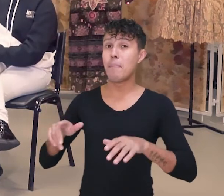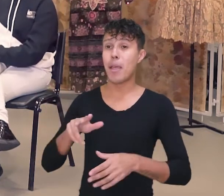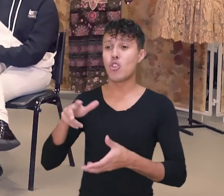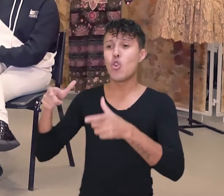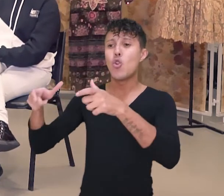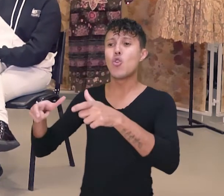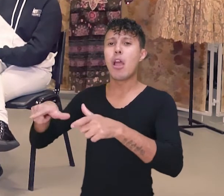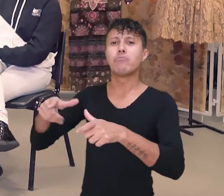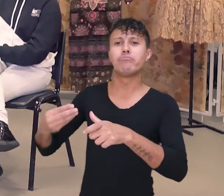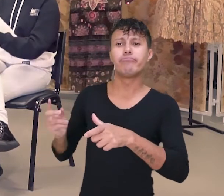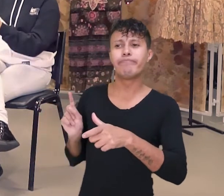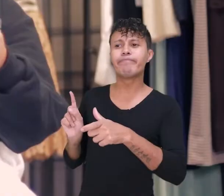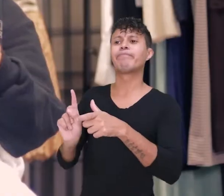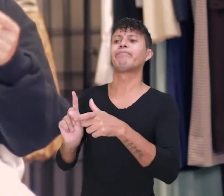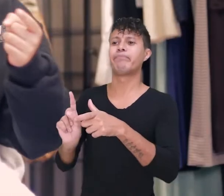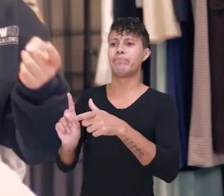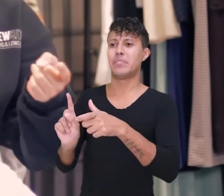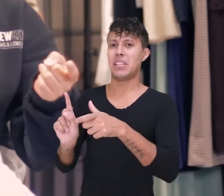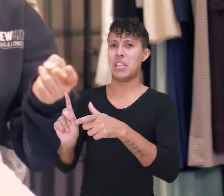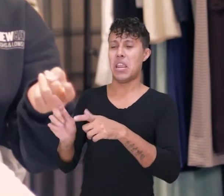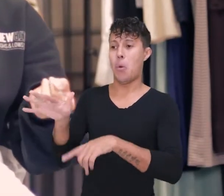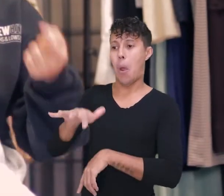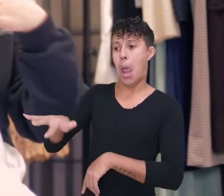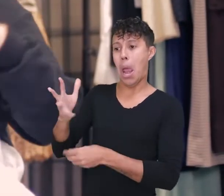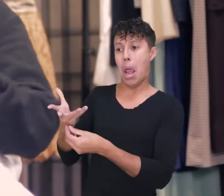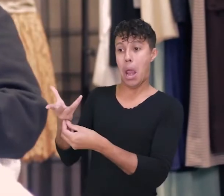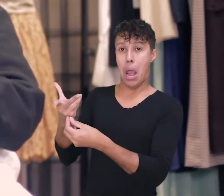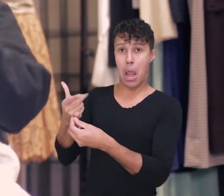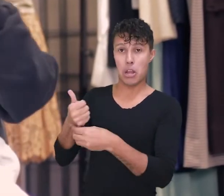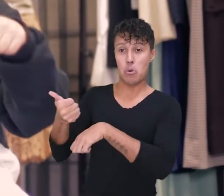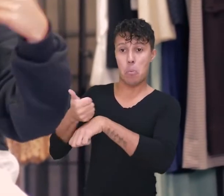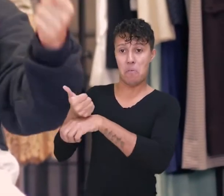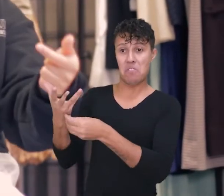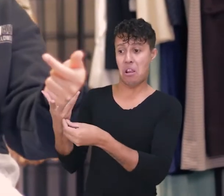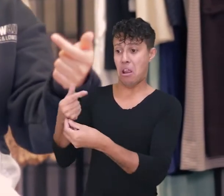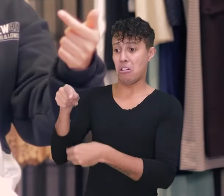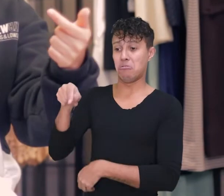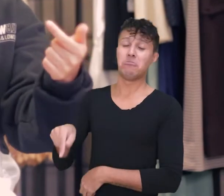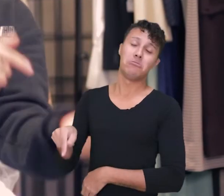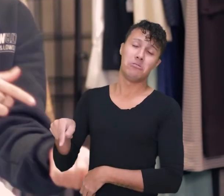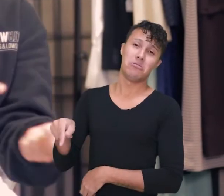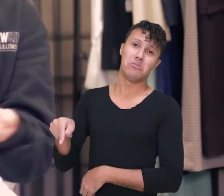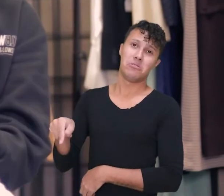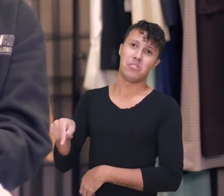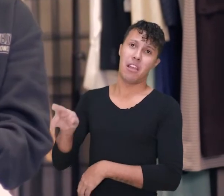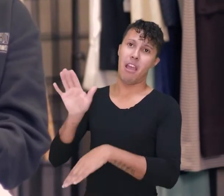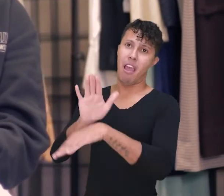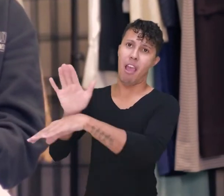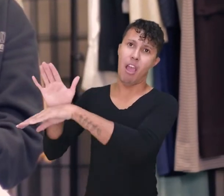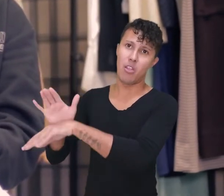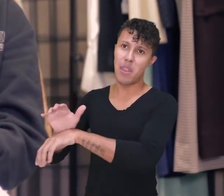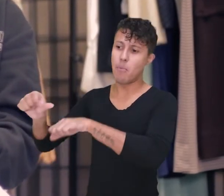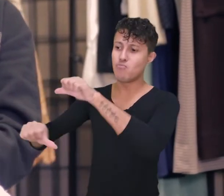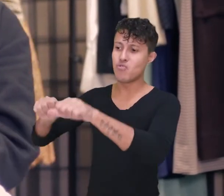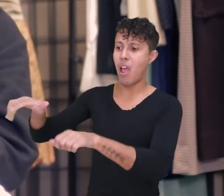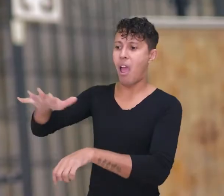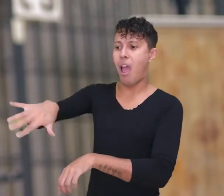que você está. E aí, como eu estou vendo pela visão da arte, o artista vai revolucionar os pontos da arte,